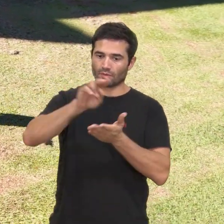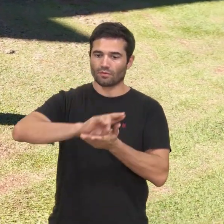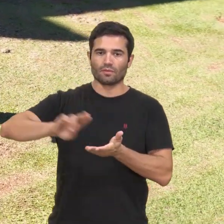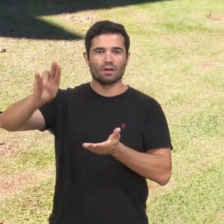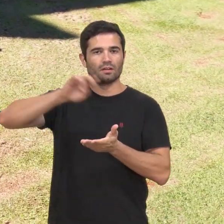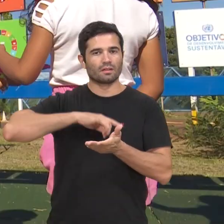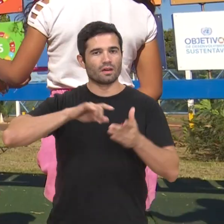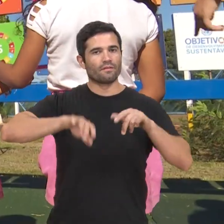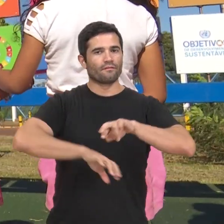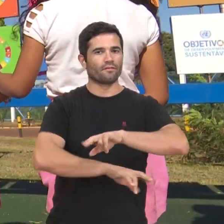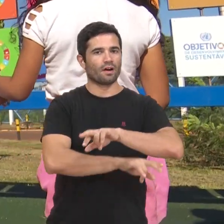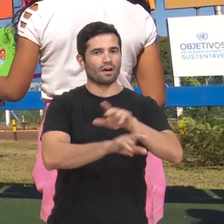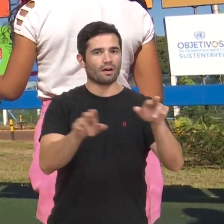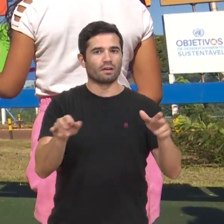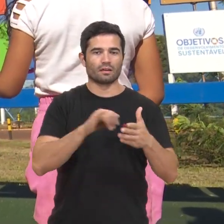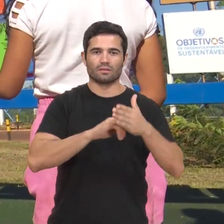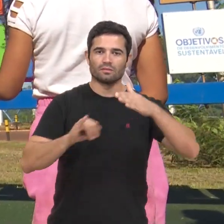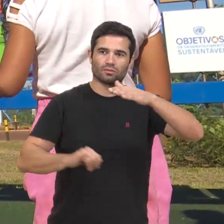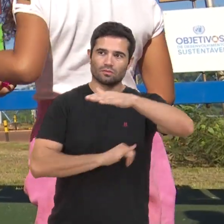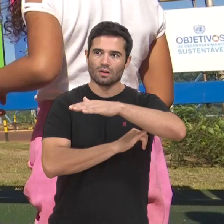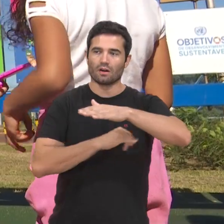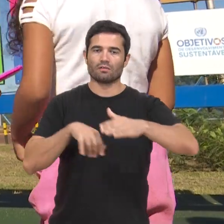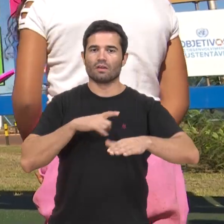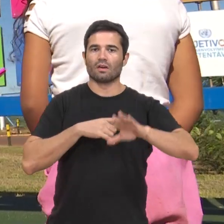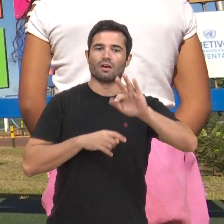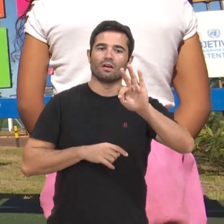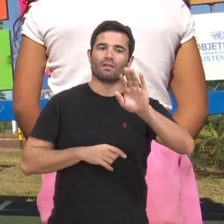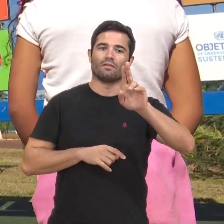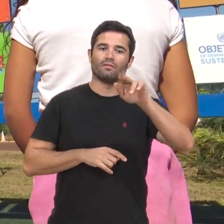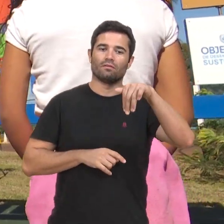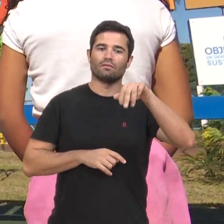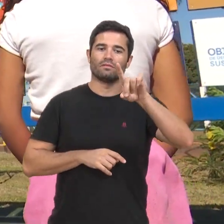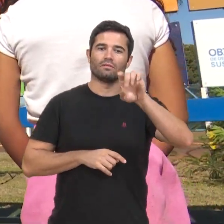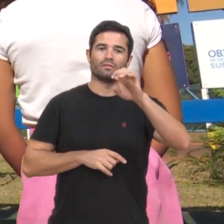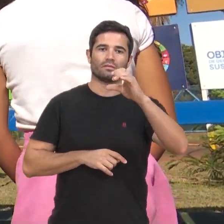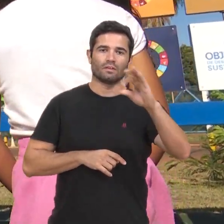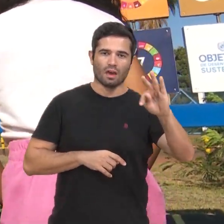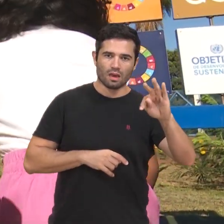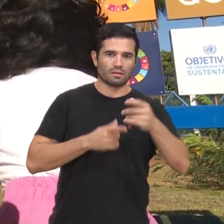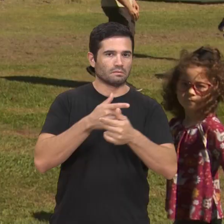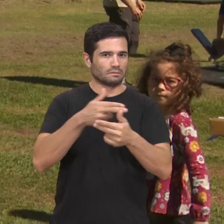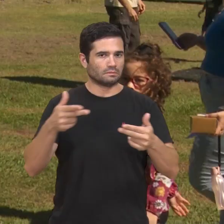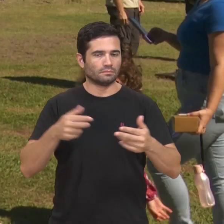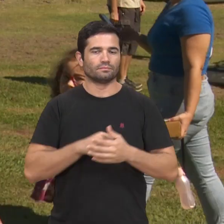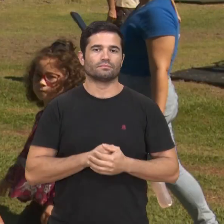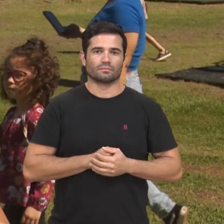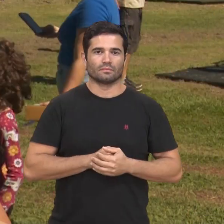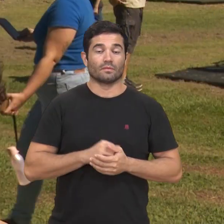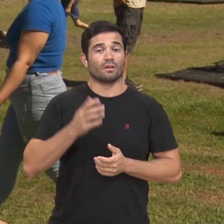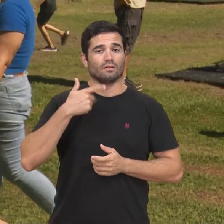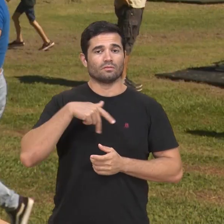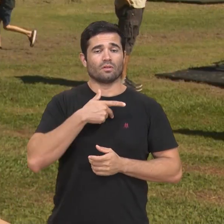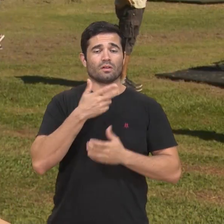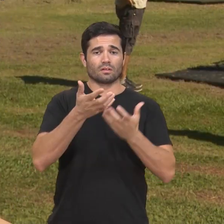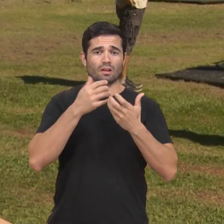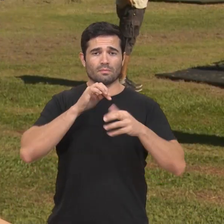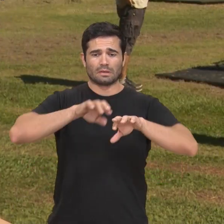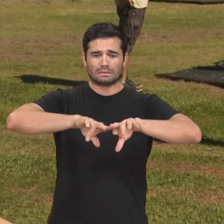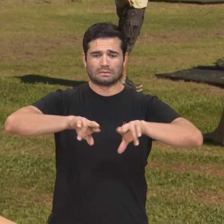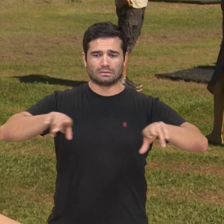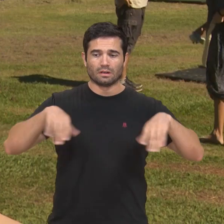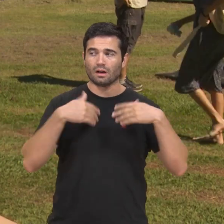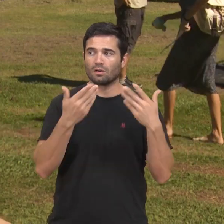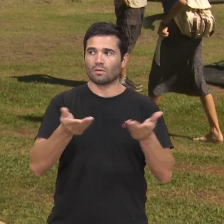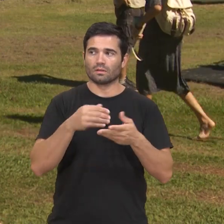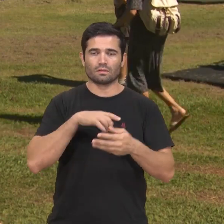parceria da universidade com várias instituições, que você vai ver Fundect, o MCTI. A gente quer diversificar, né? Então